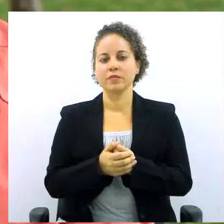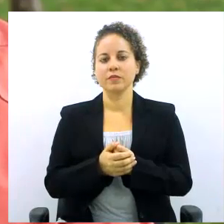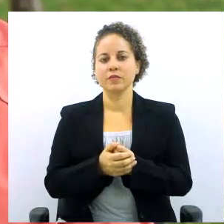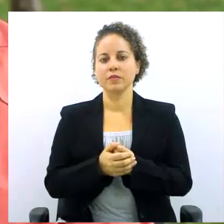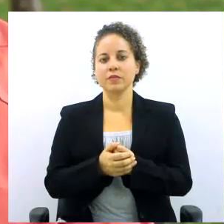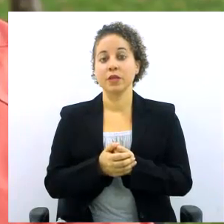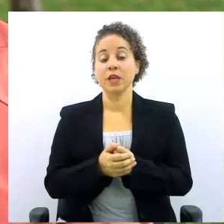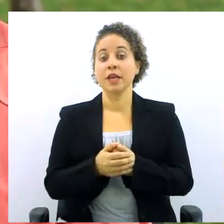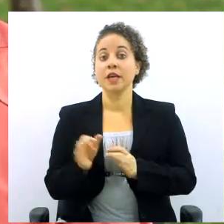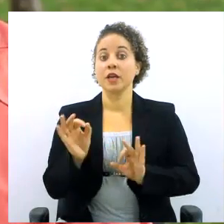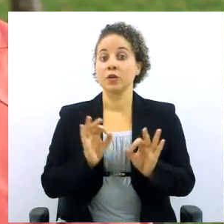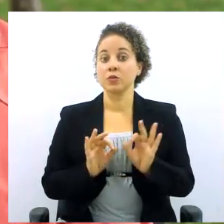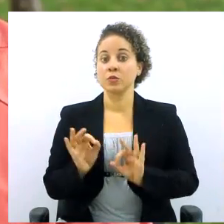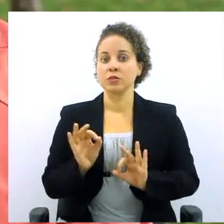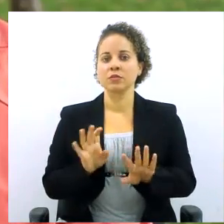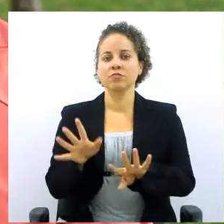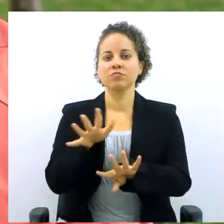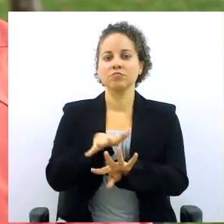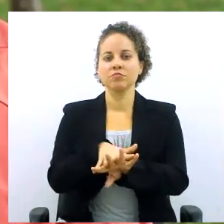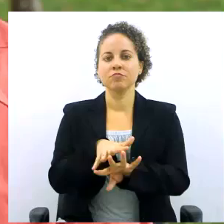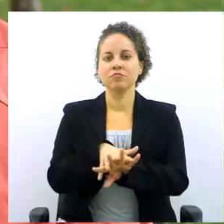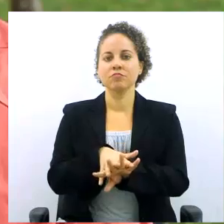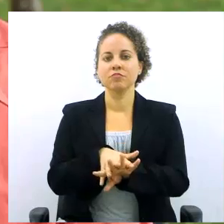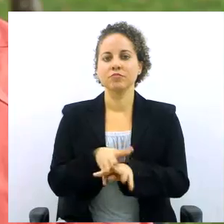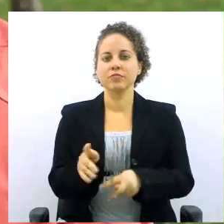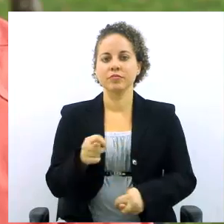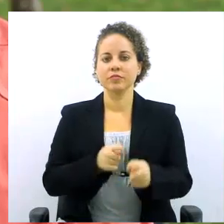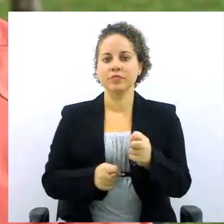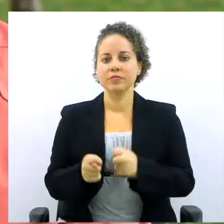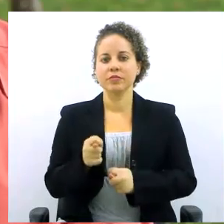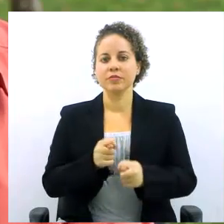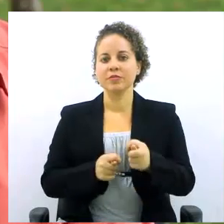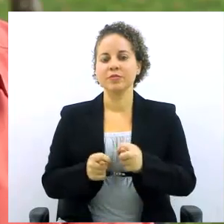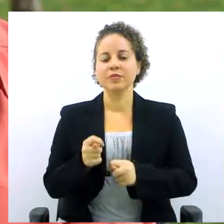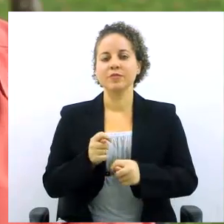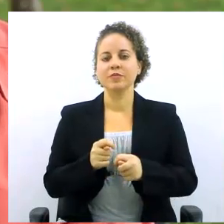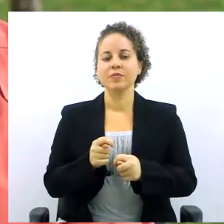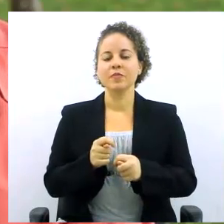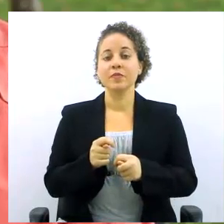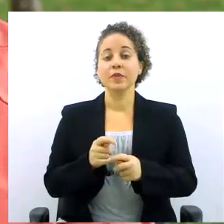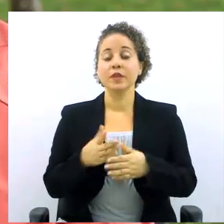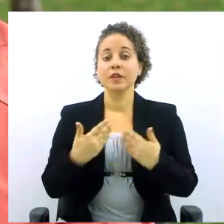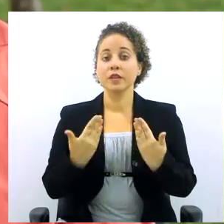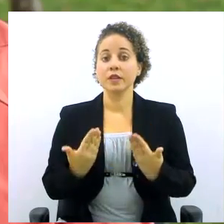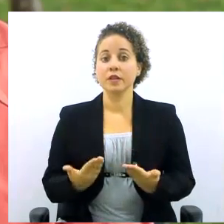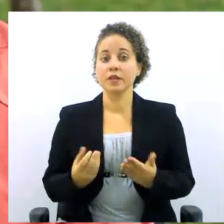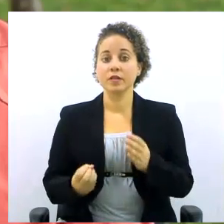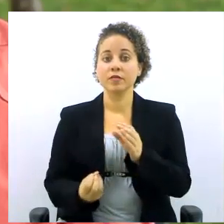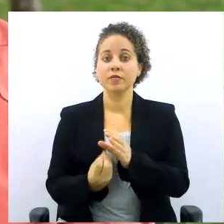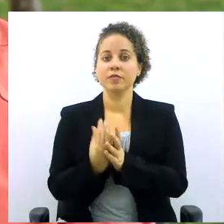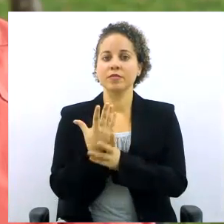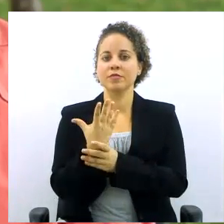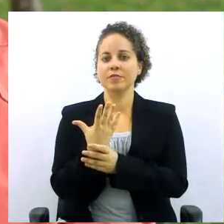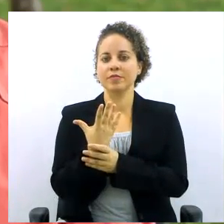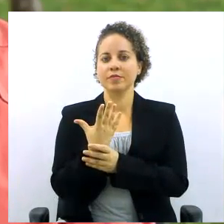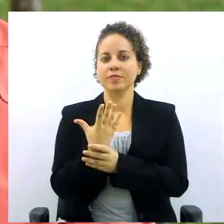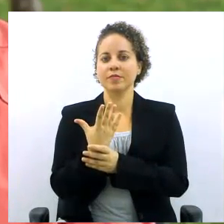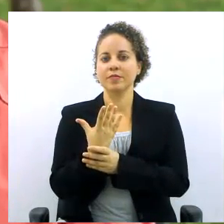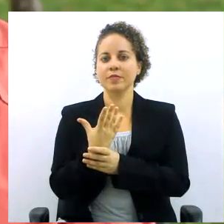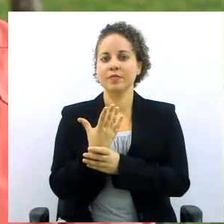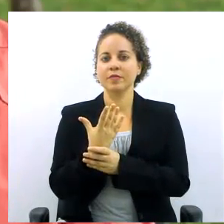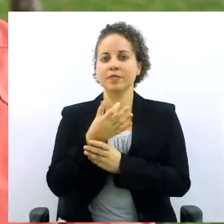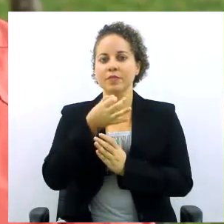da inclusão pela economia, né, fez com que surgisse essa